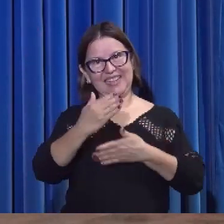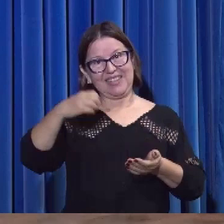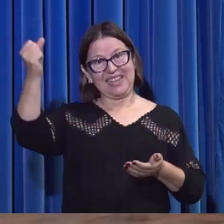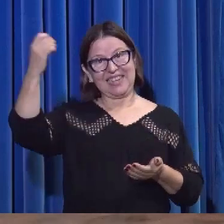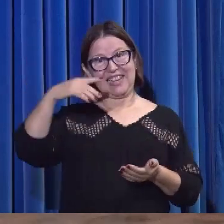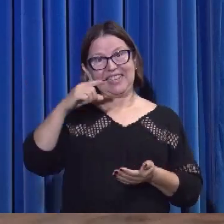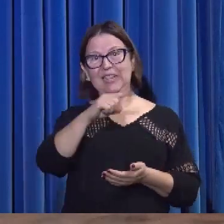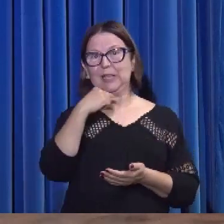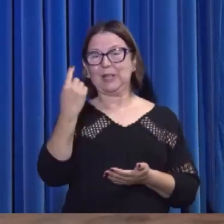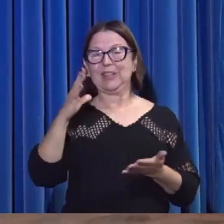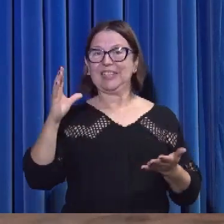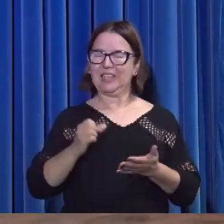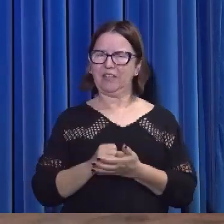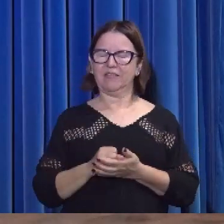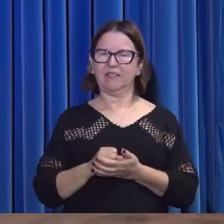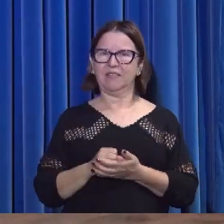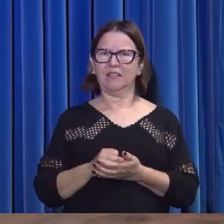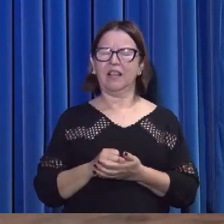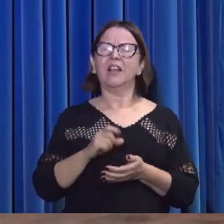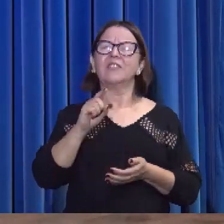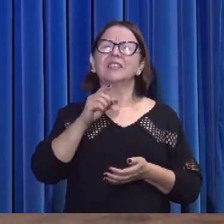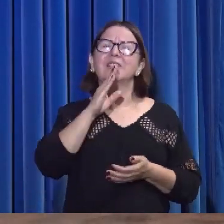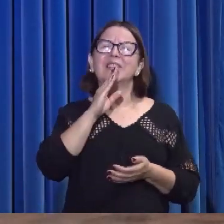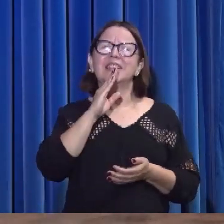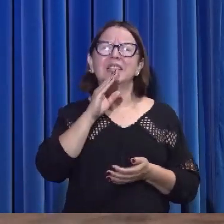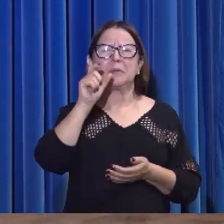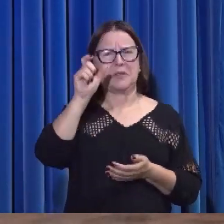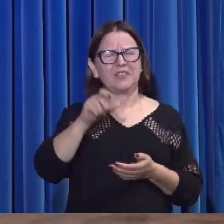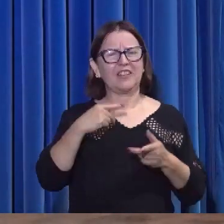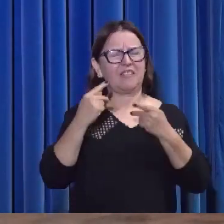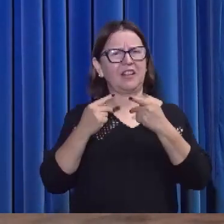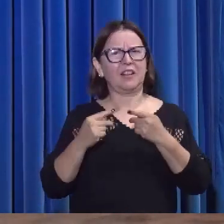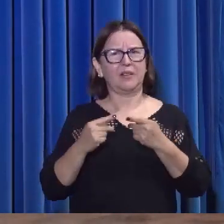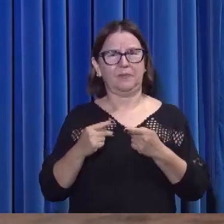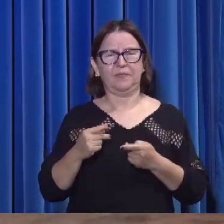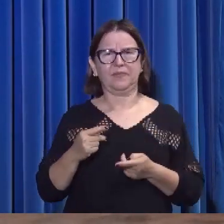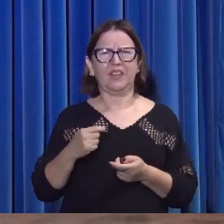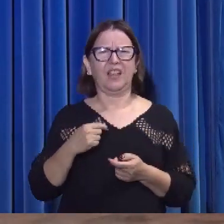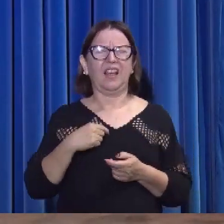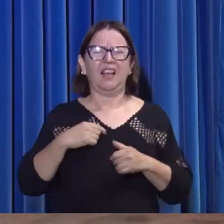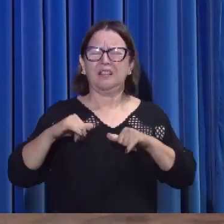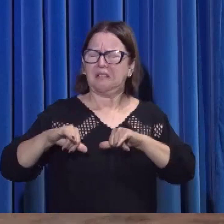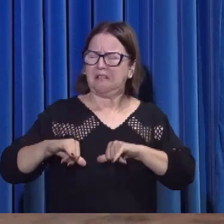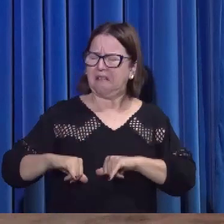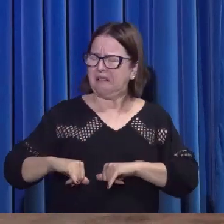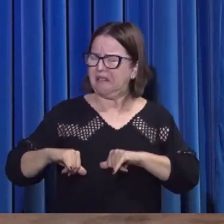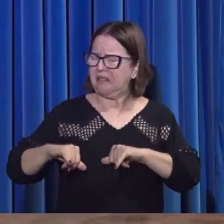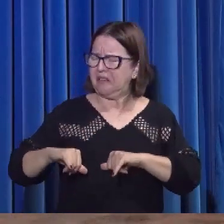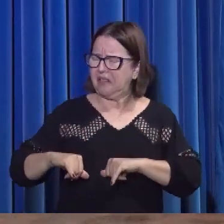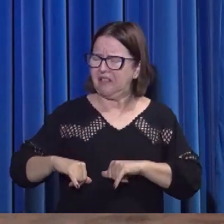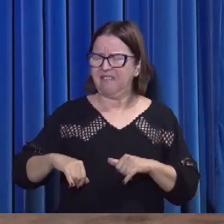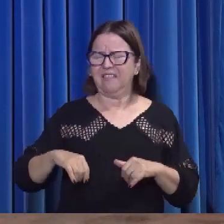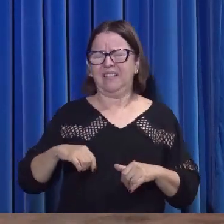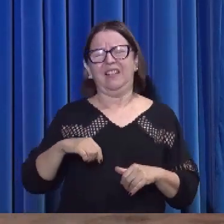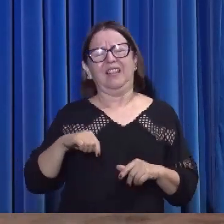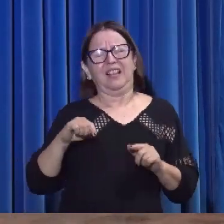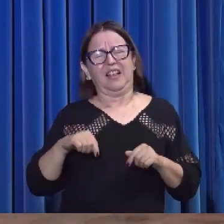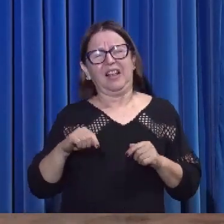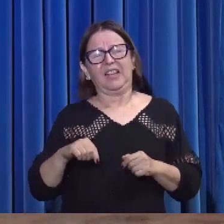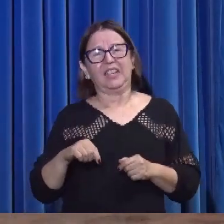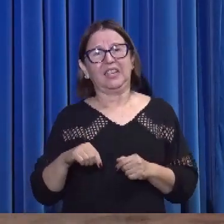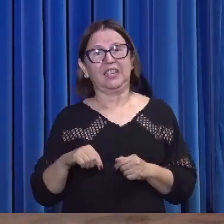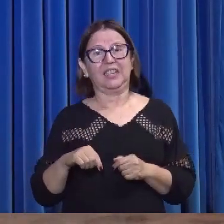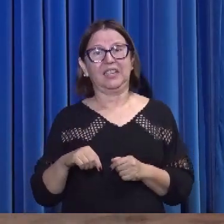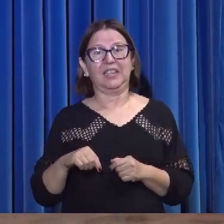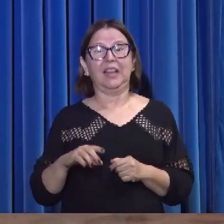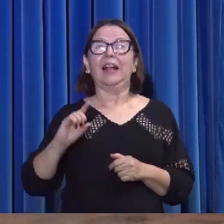Você conhece alguém que já disse e fala assim: ah, eu sofri tanto nessa vida, eu já sofri tanto, que